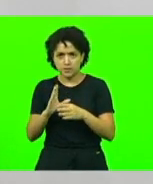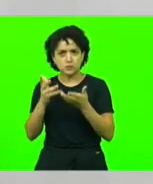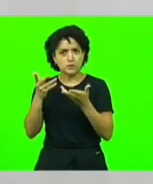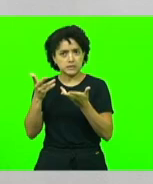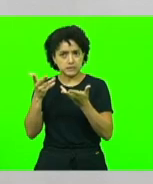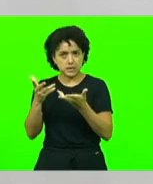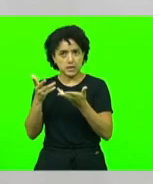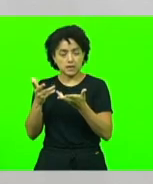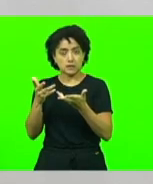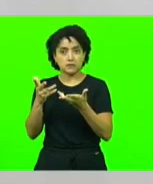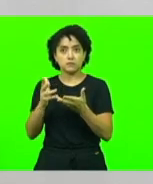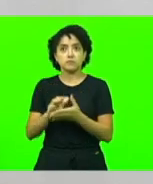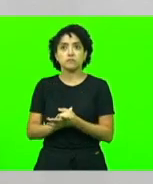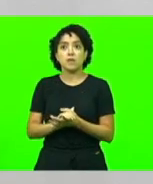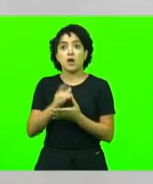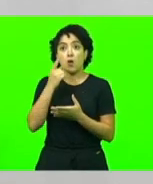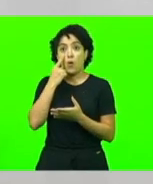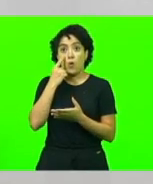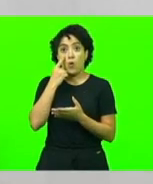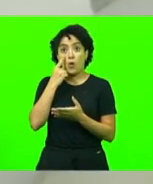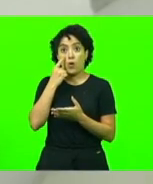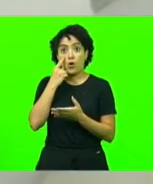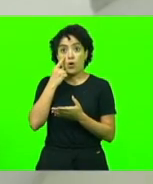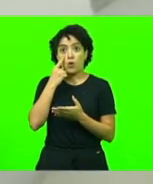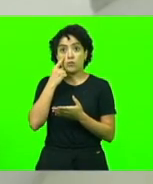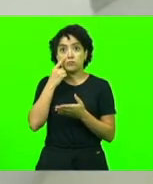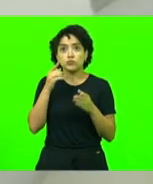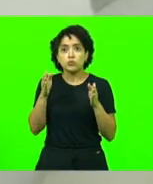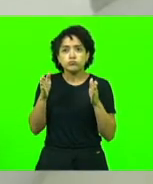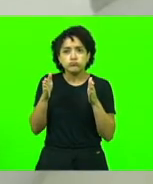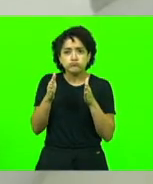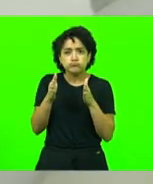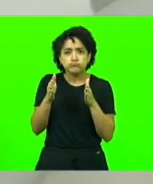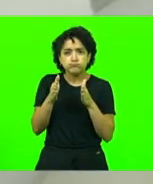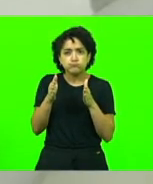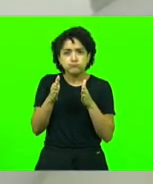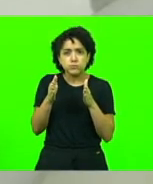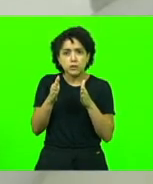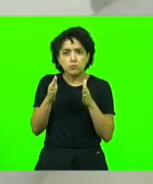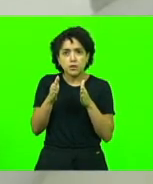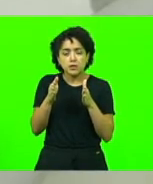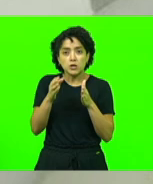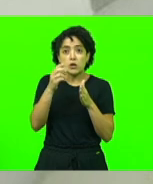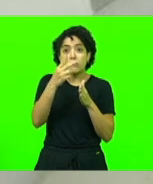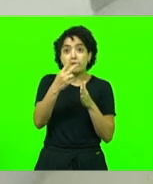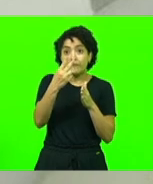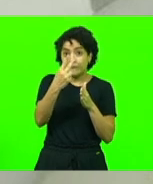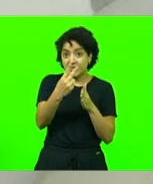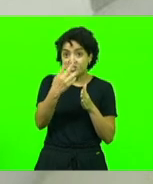aí, esse é o tamanho de uma criança com 24 semanas.